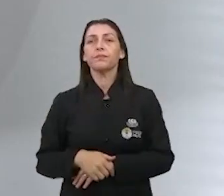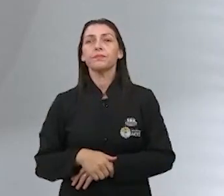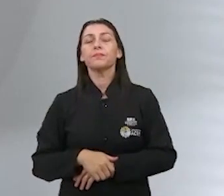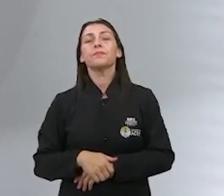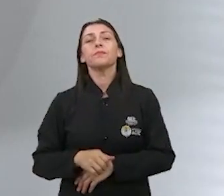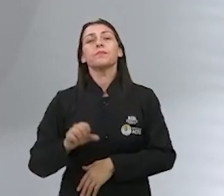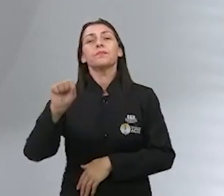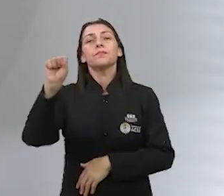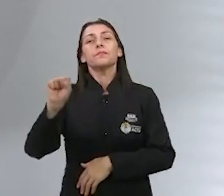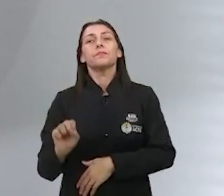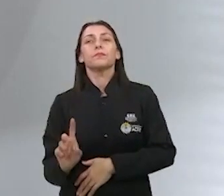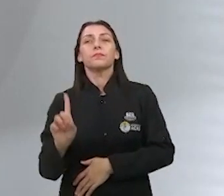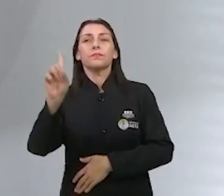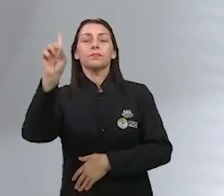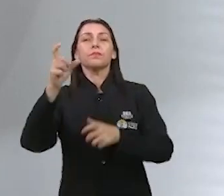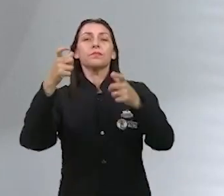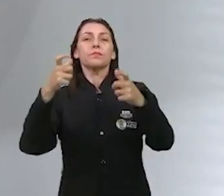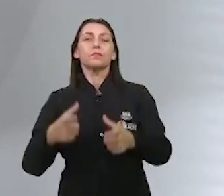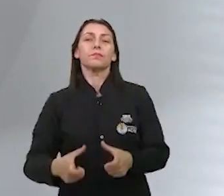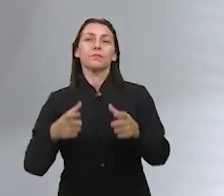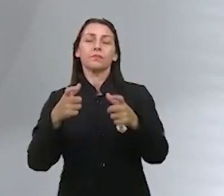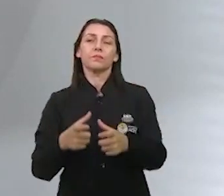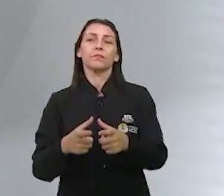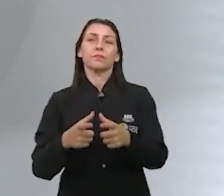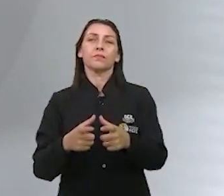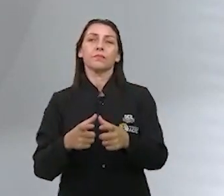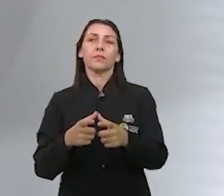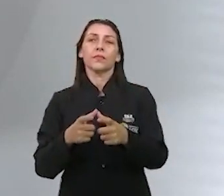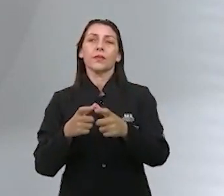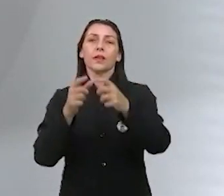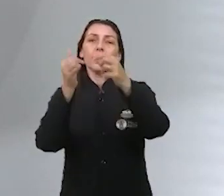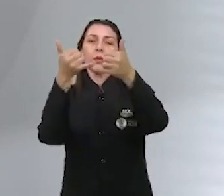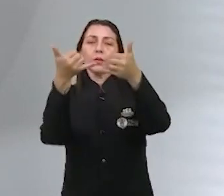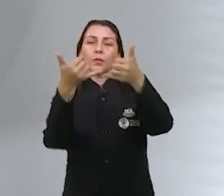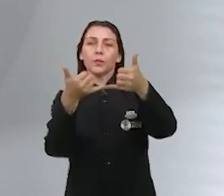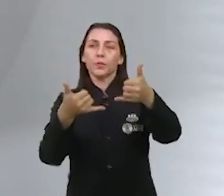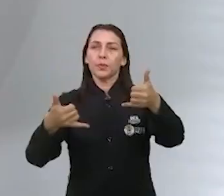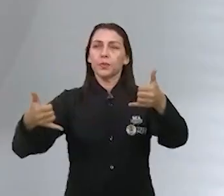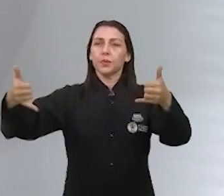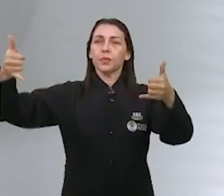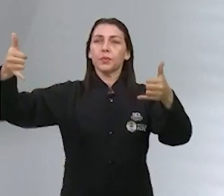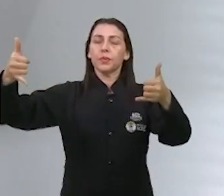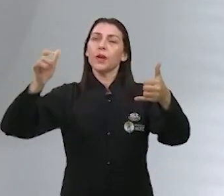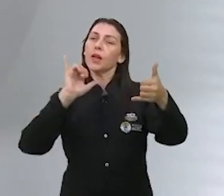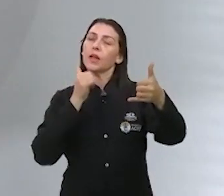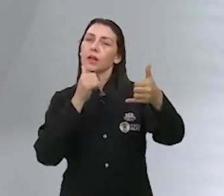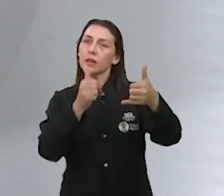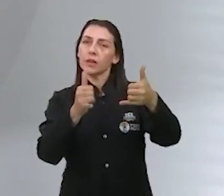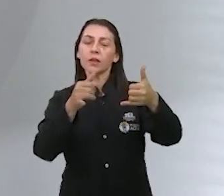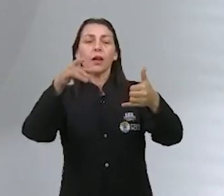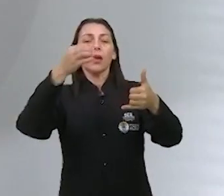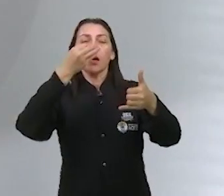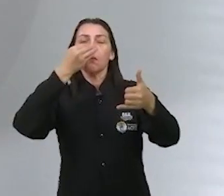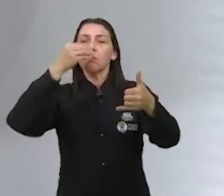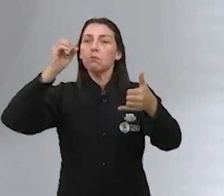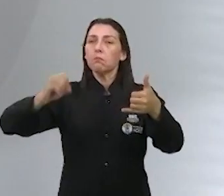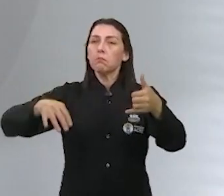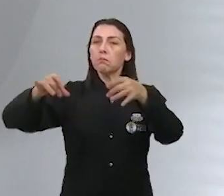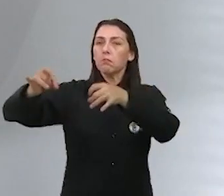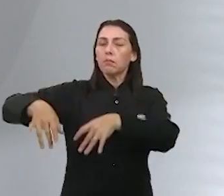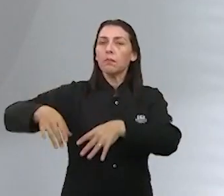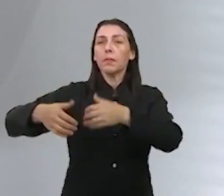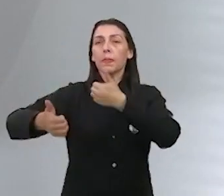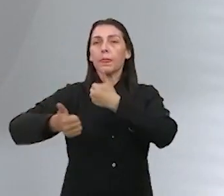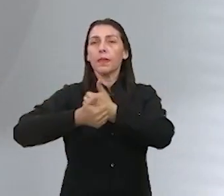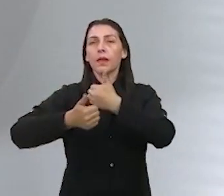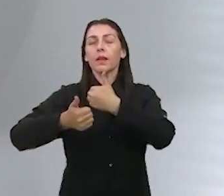Sudeste brasileiro, áreas que passavam linhões, tá? Aquelas de energia de alta tensão, áreas que estavam abandonadas, ou áreas